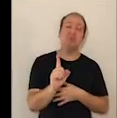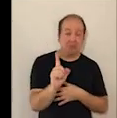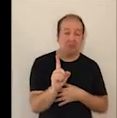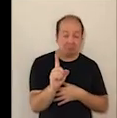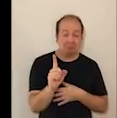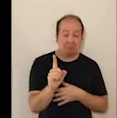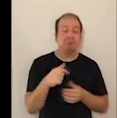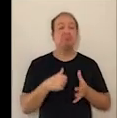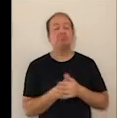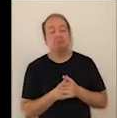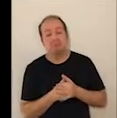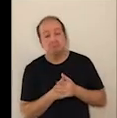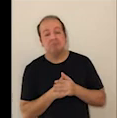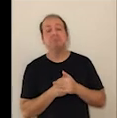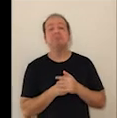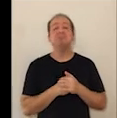minutos.